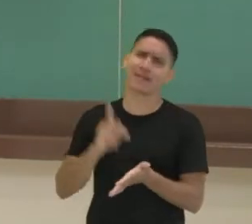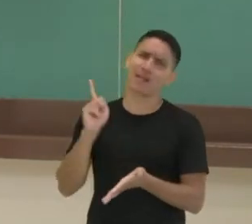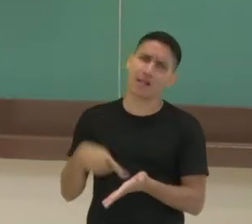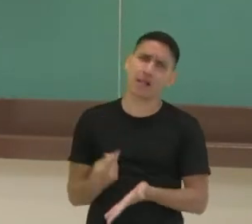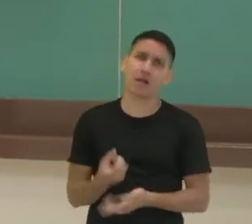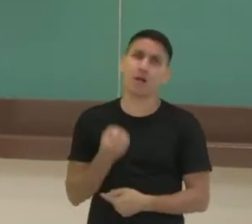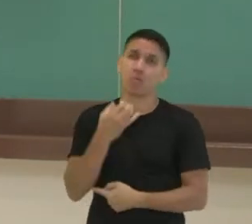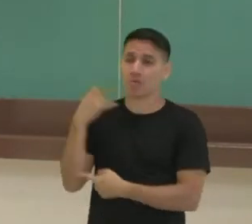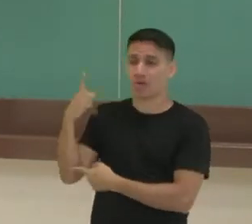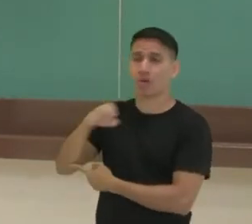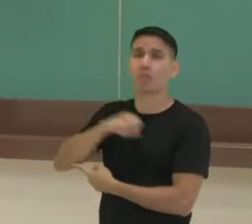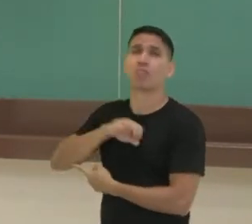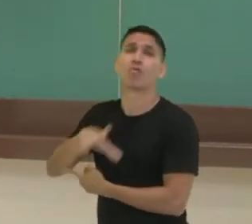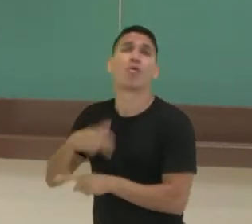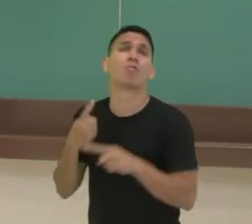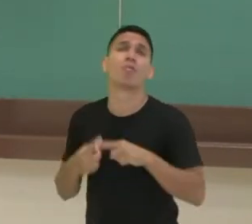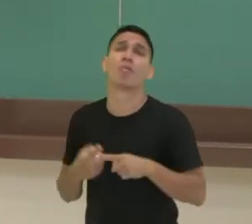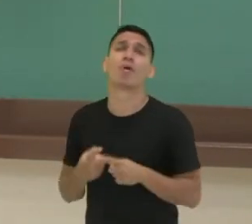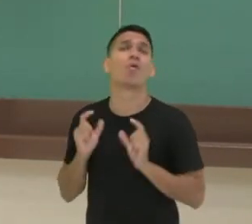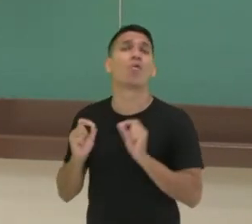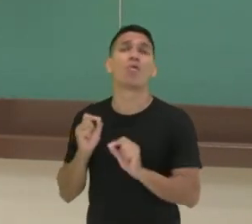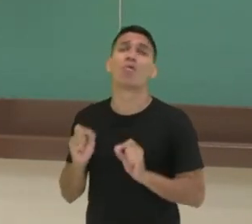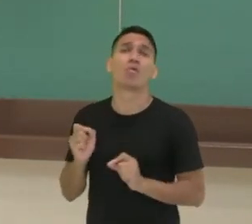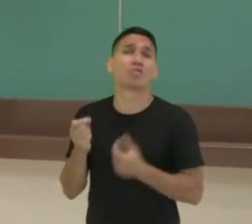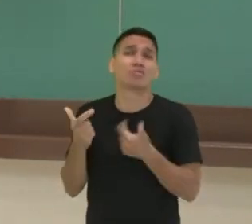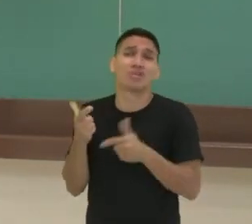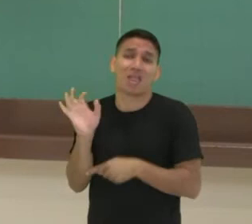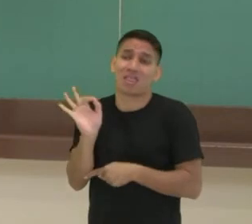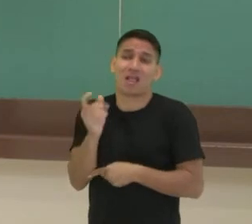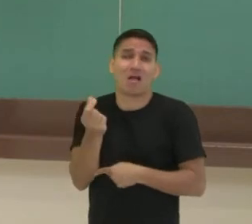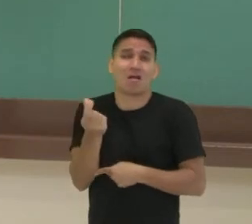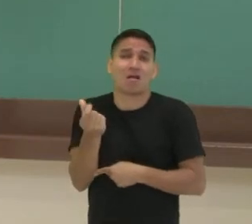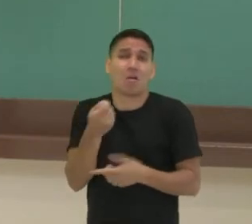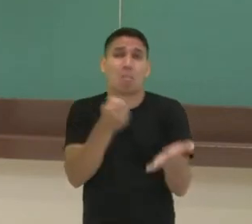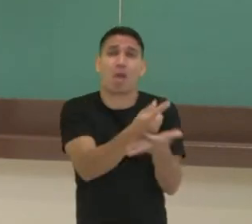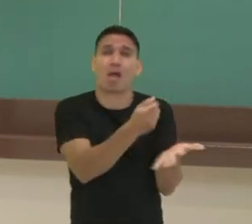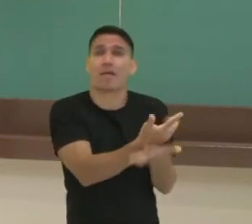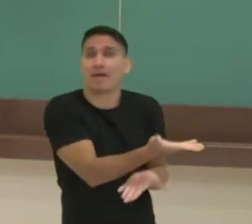para os portugueses, porque eles não tinham praticamente nenhum custo. Tá?